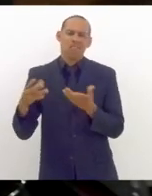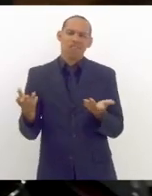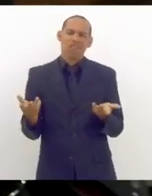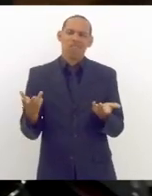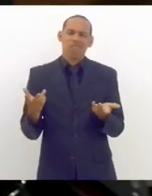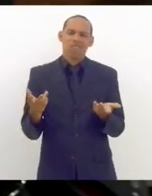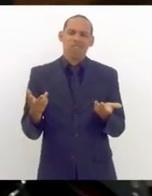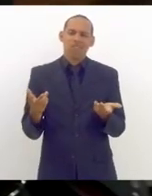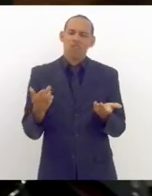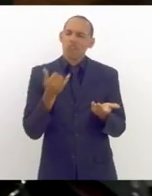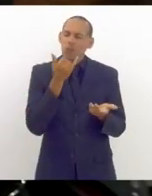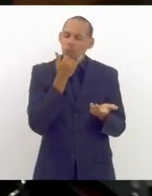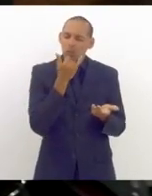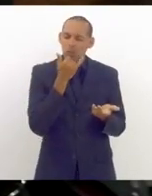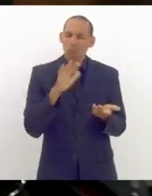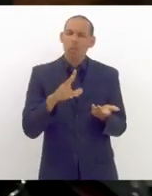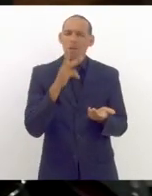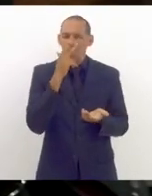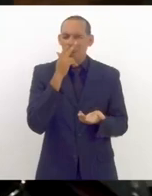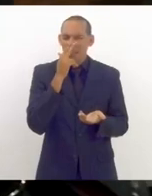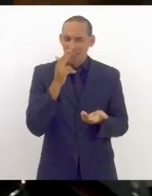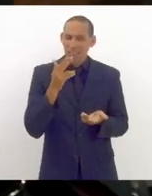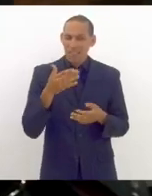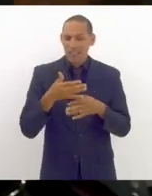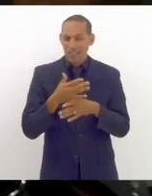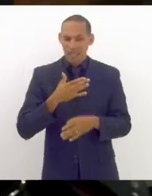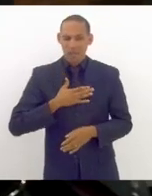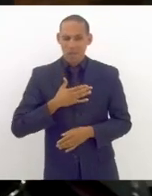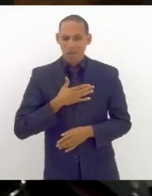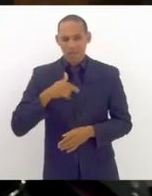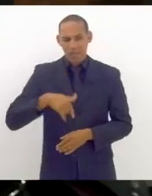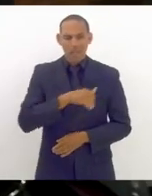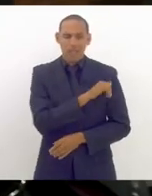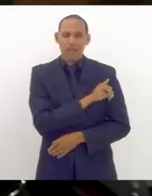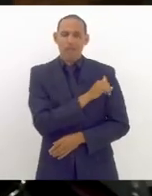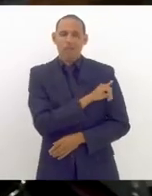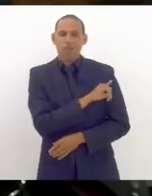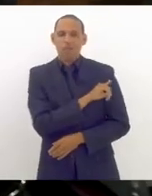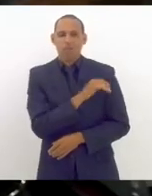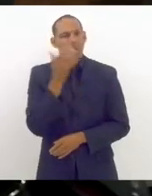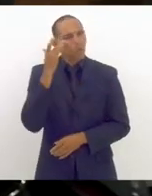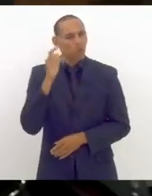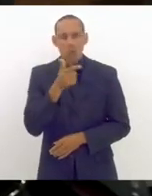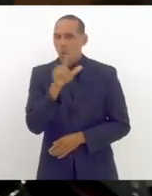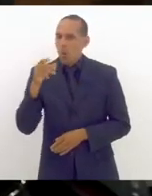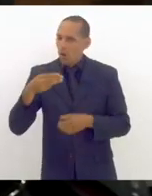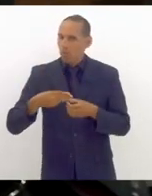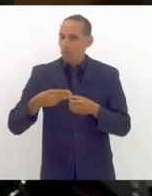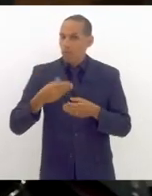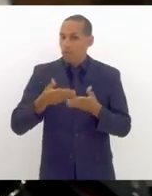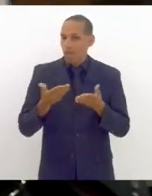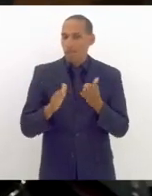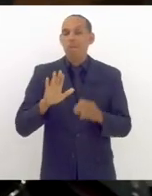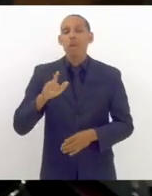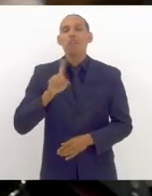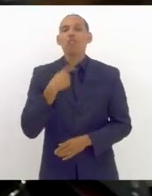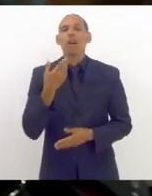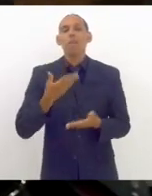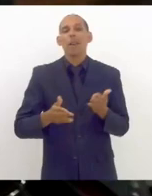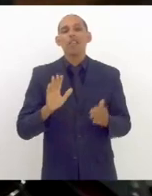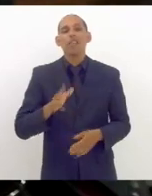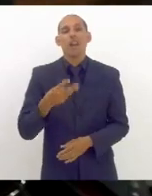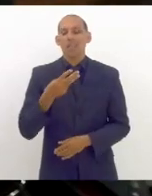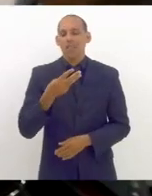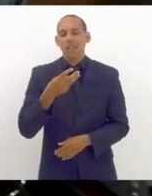uma resposta me perdoe aqui mas a minha cidade cidade do Rio de Janeiro eu não sei quantos outros municípios estão perdendo já perdeu esse